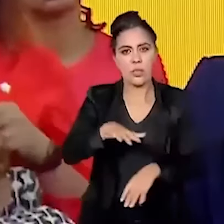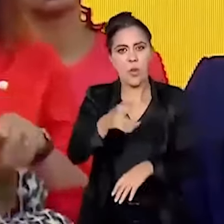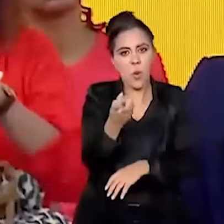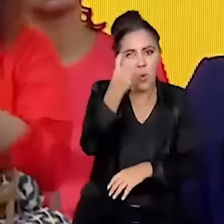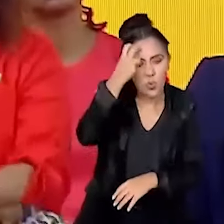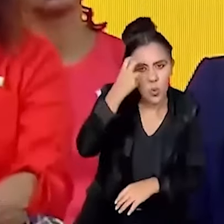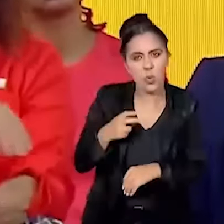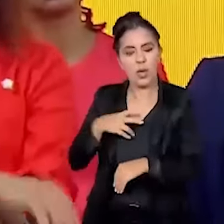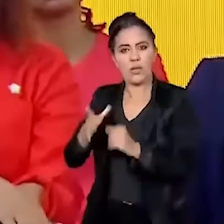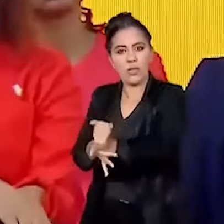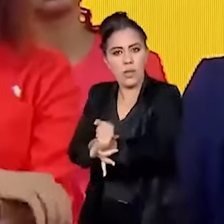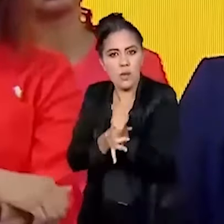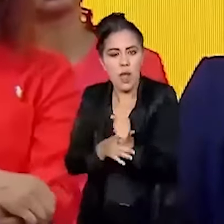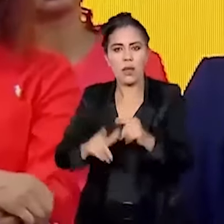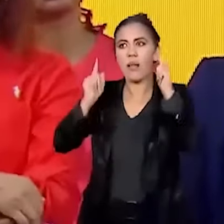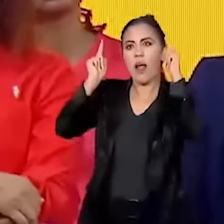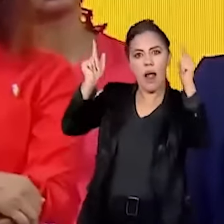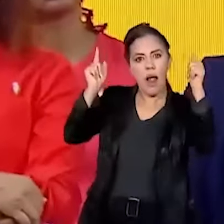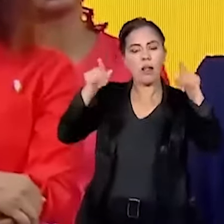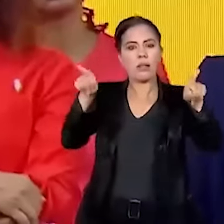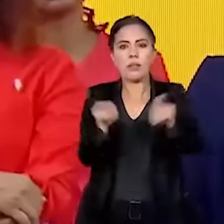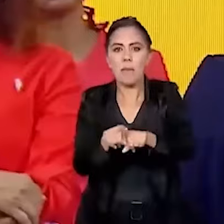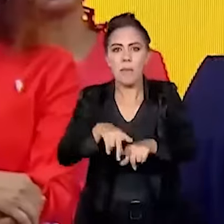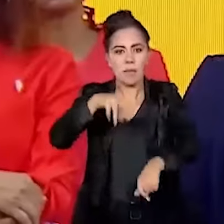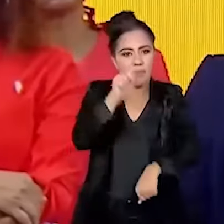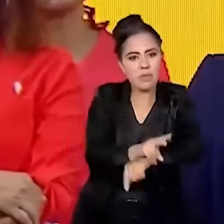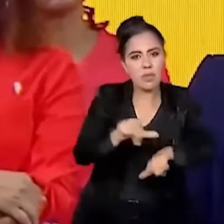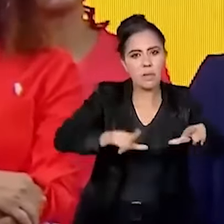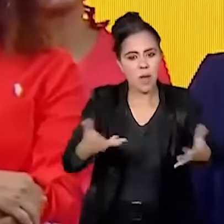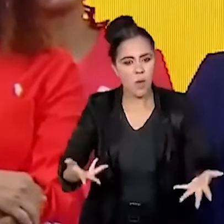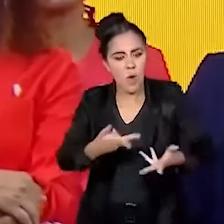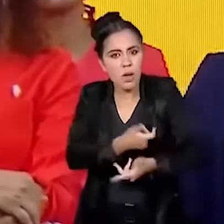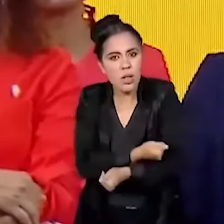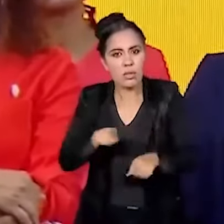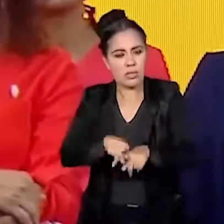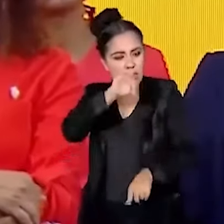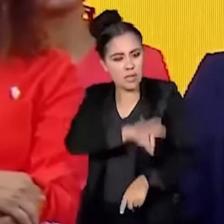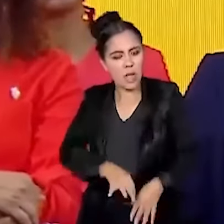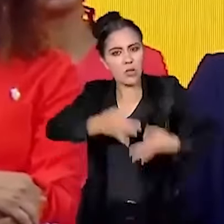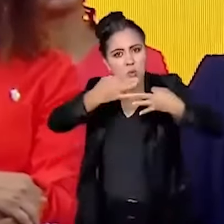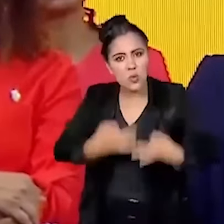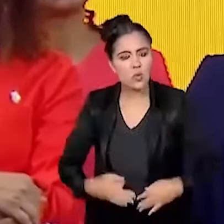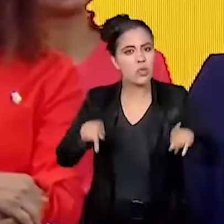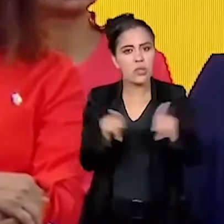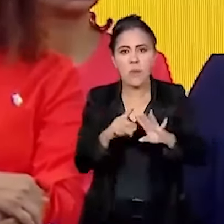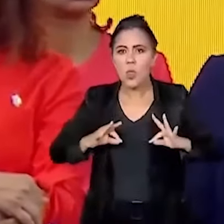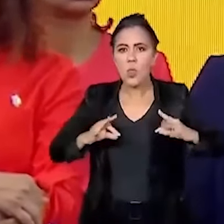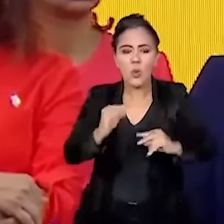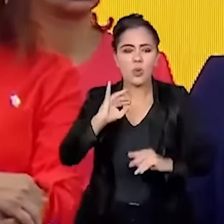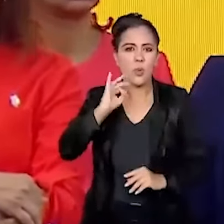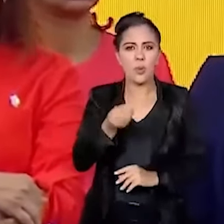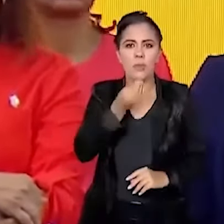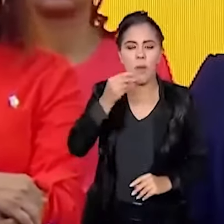cultura, segurança, lazer, emprego de qualidade, remuneração justa e todas as oportunidades